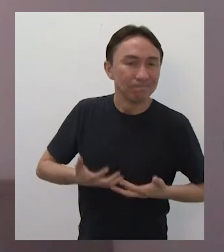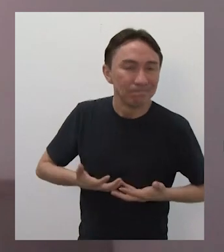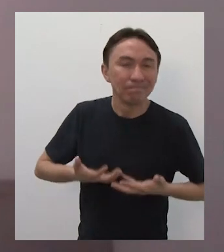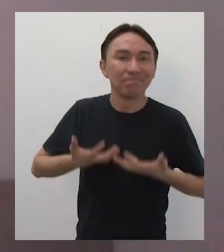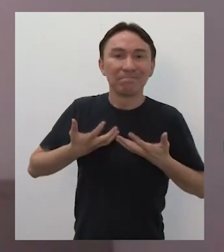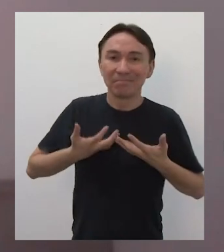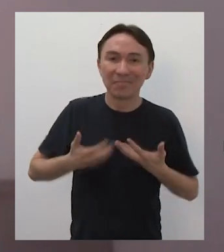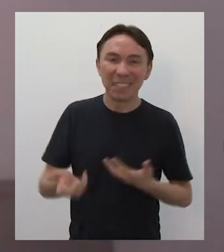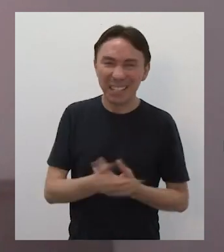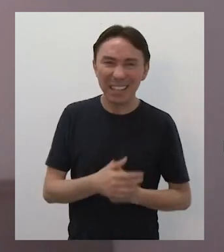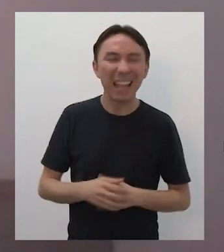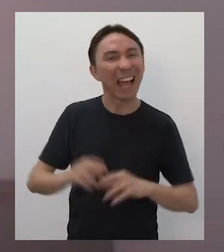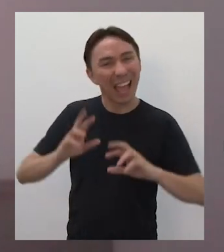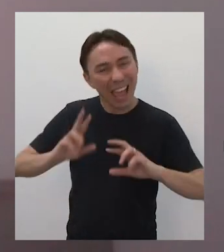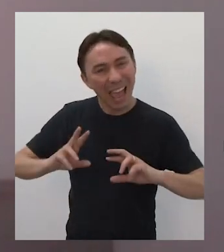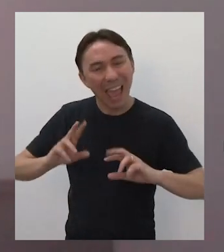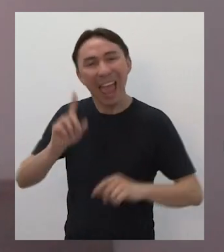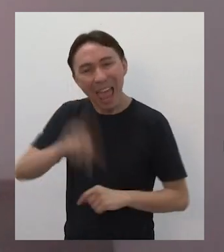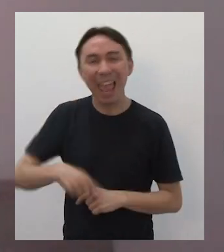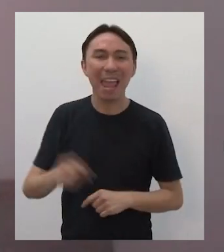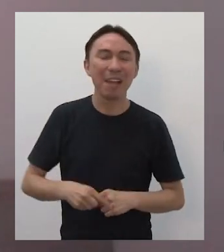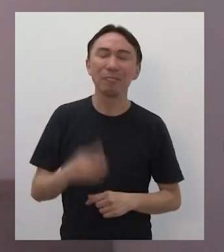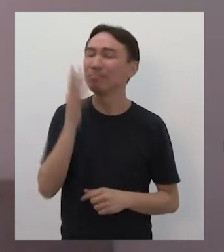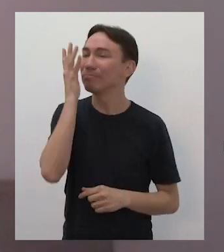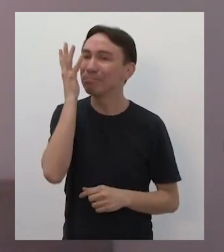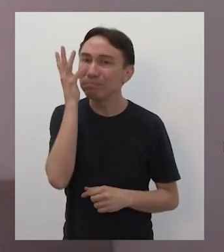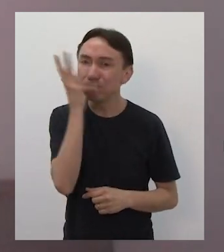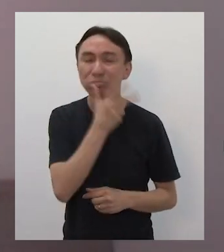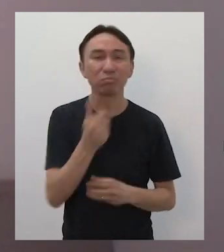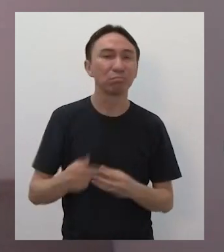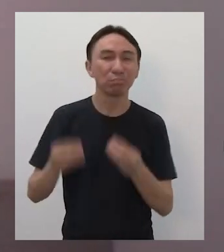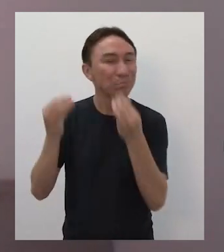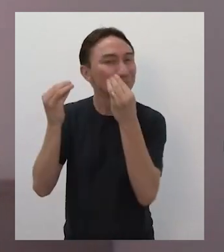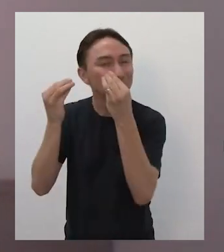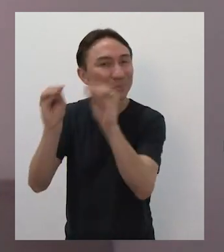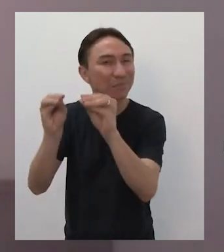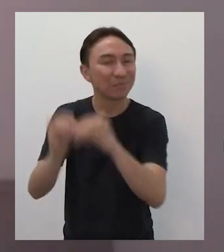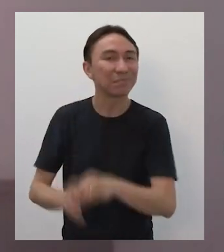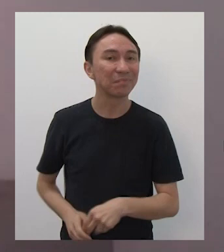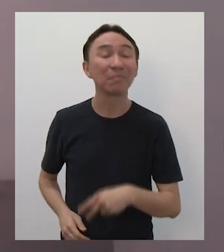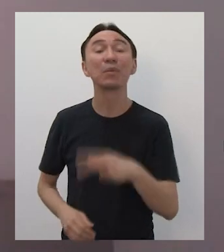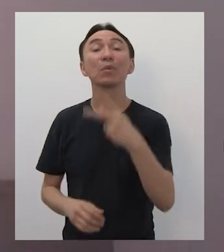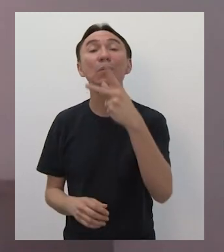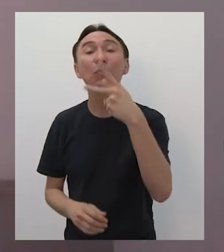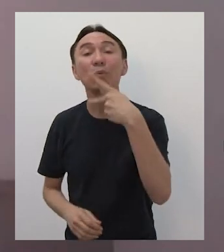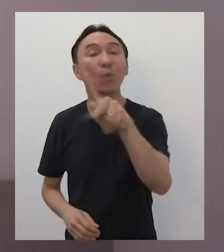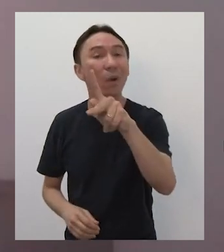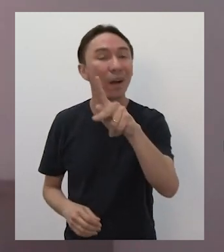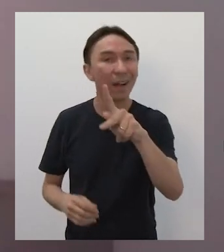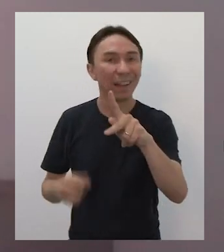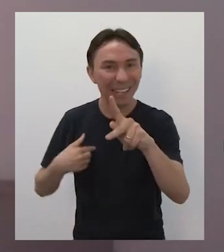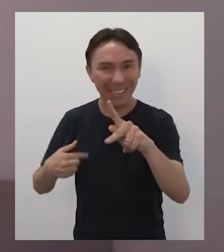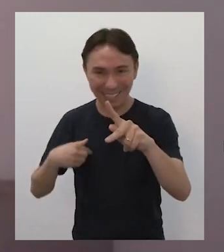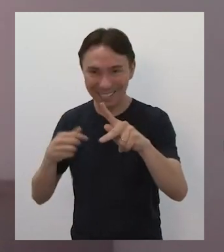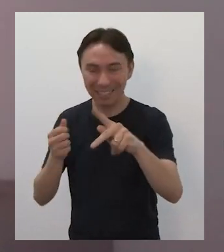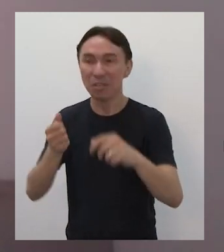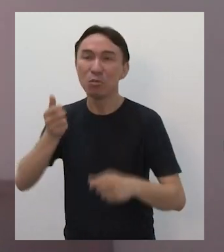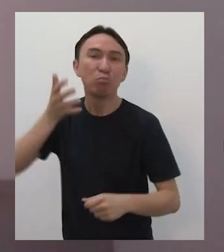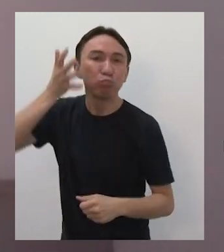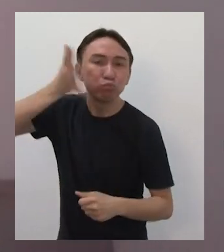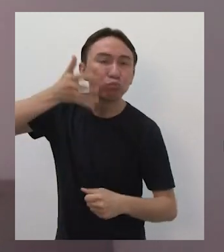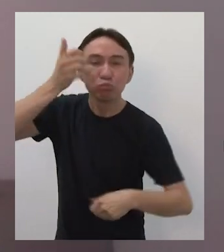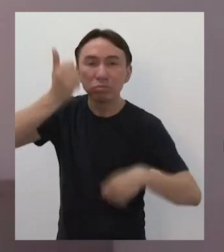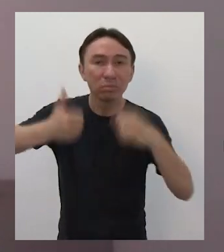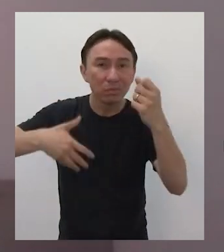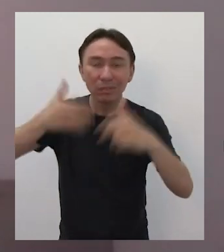né? Então, você fala muito a sua fala traz muito de despertar o interesse artístico